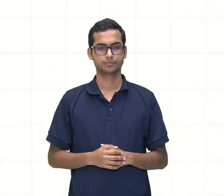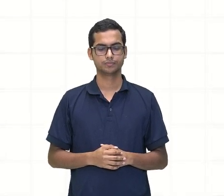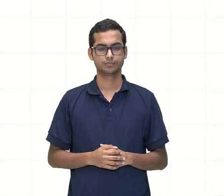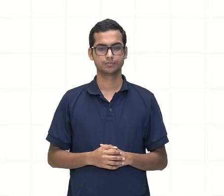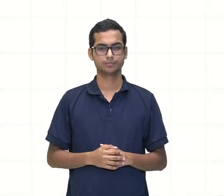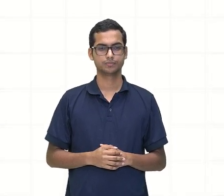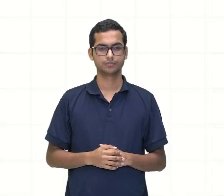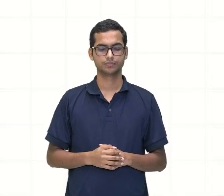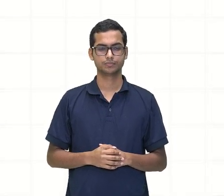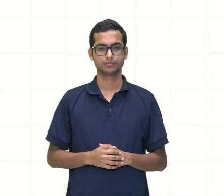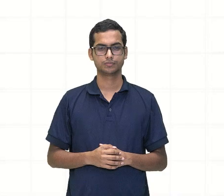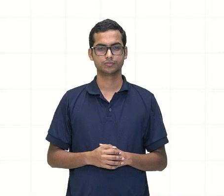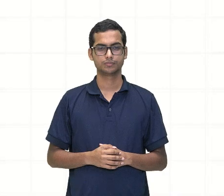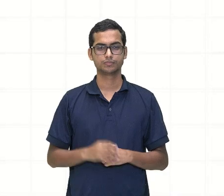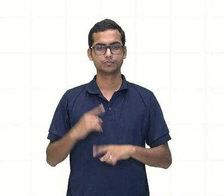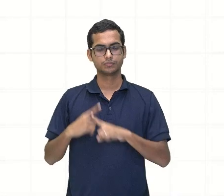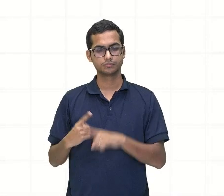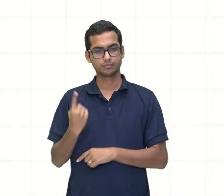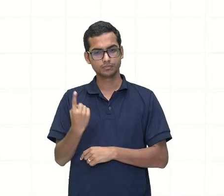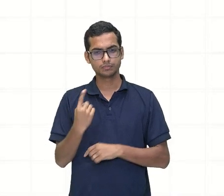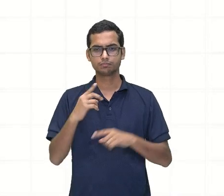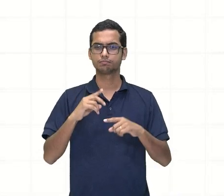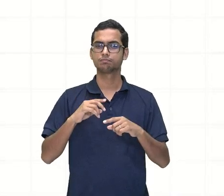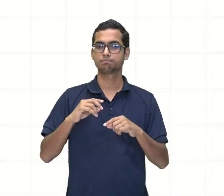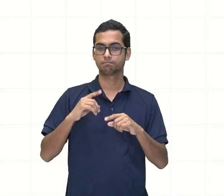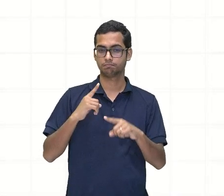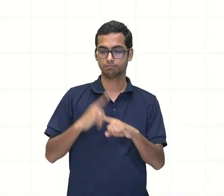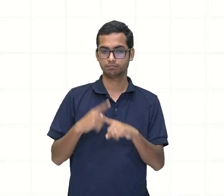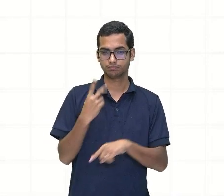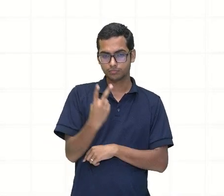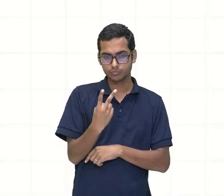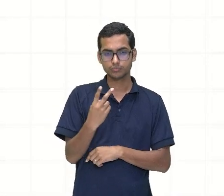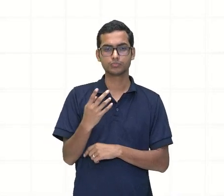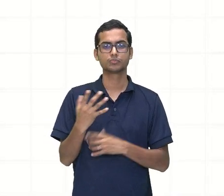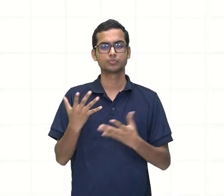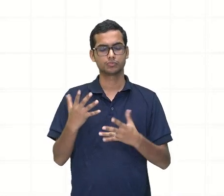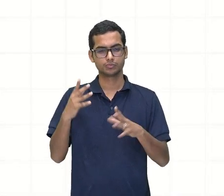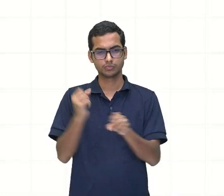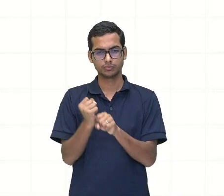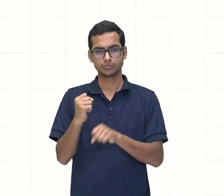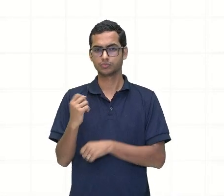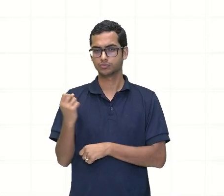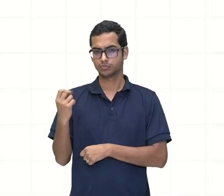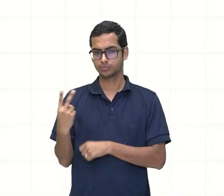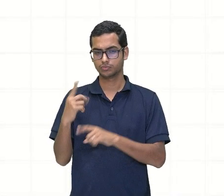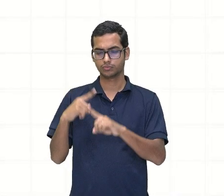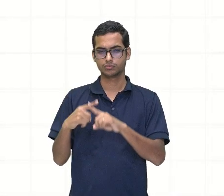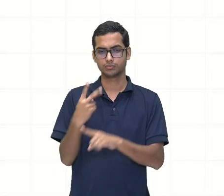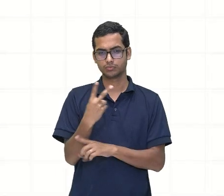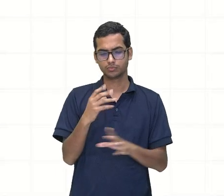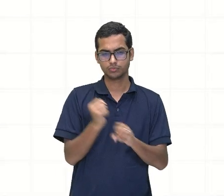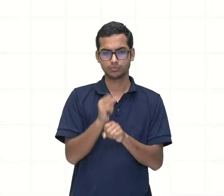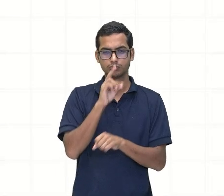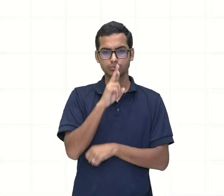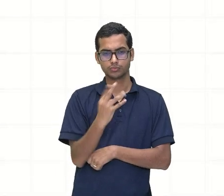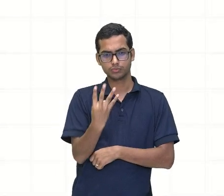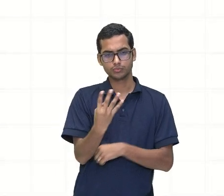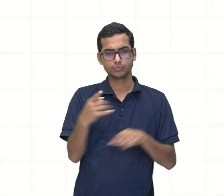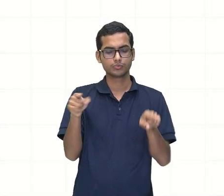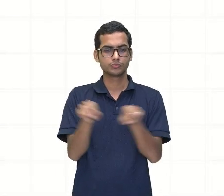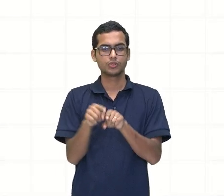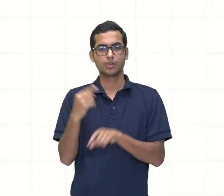2. 2 vezes 2 vai ser 4. 2 vezes